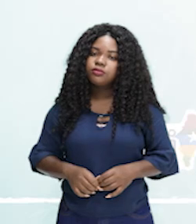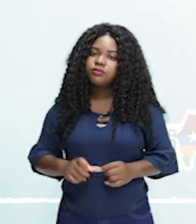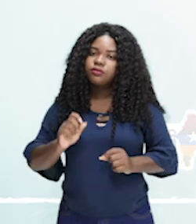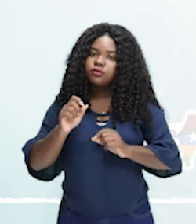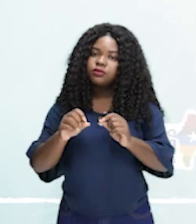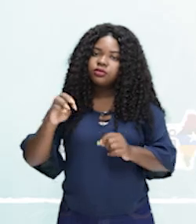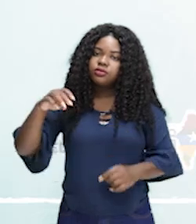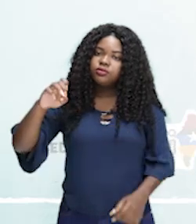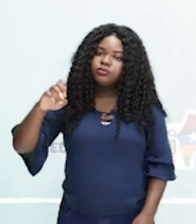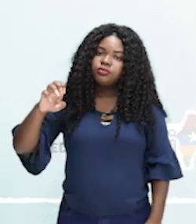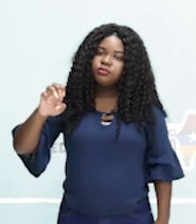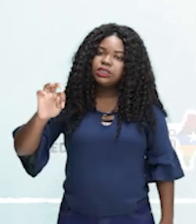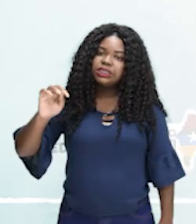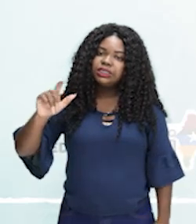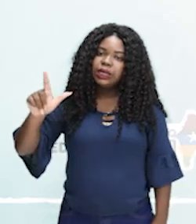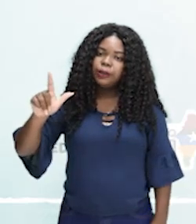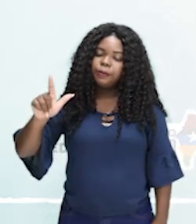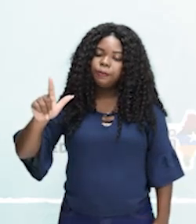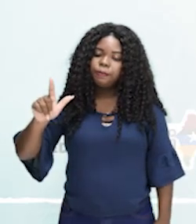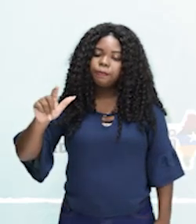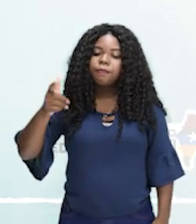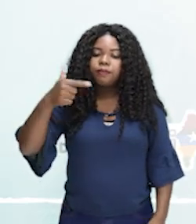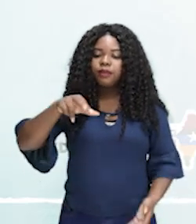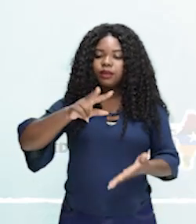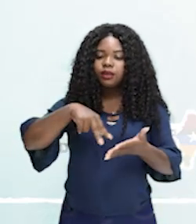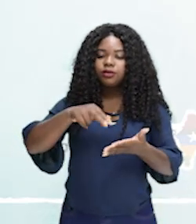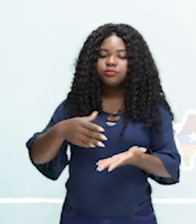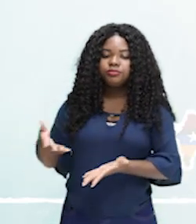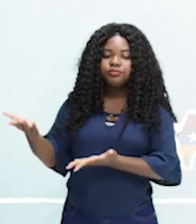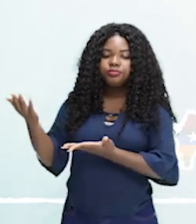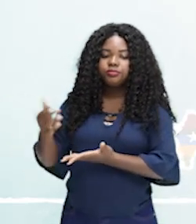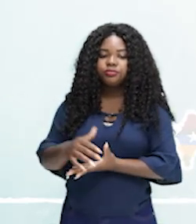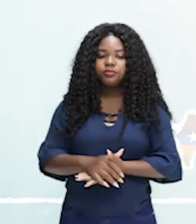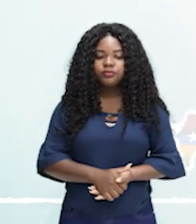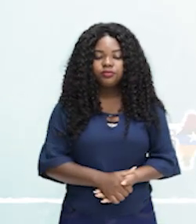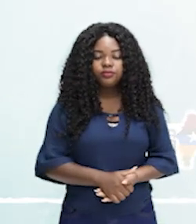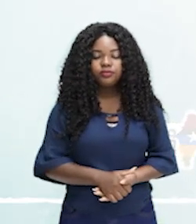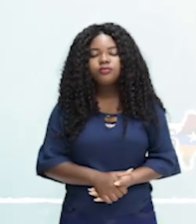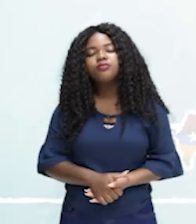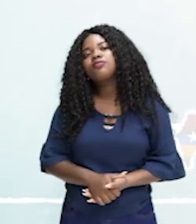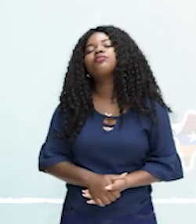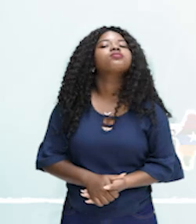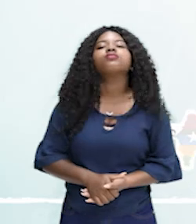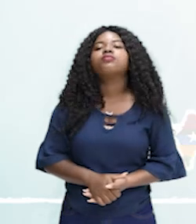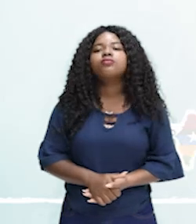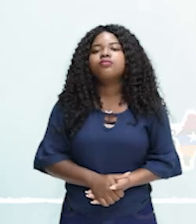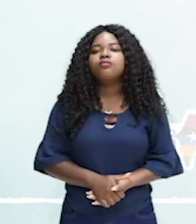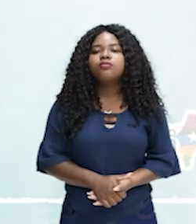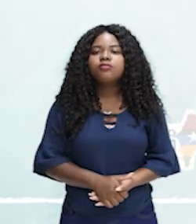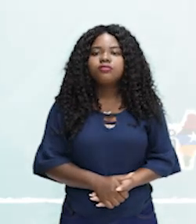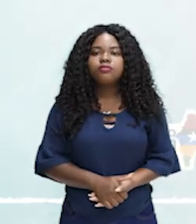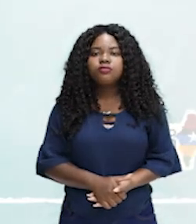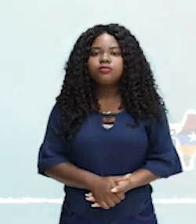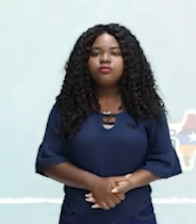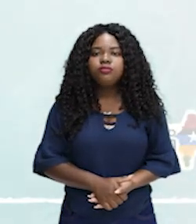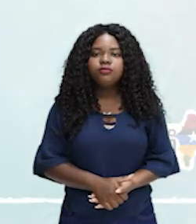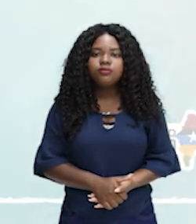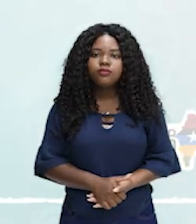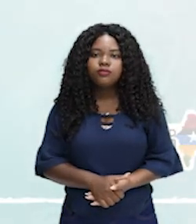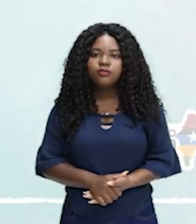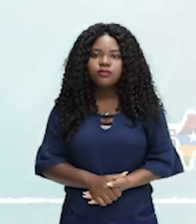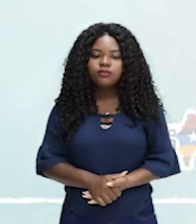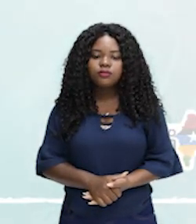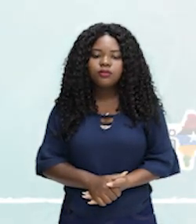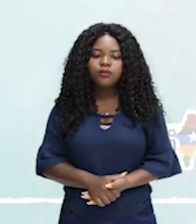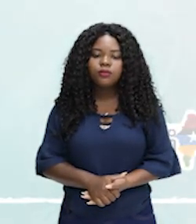o metal sódio. Para assustar algumas garotas, a substância 1 foi derramada sobre